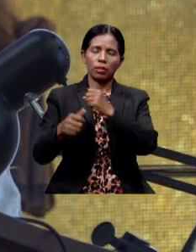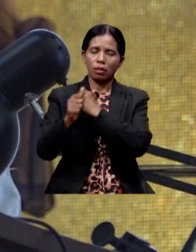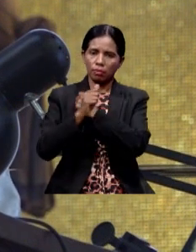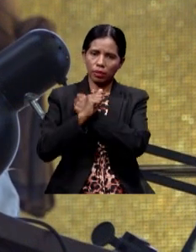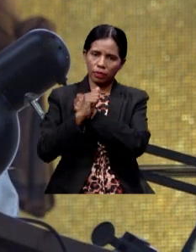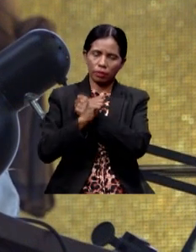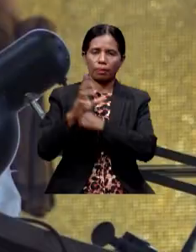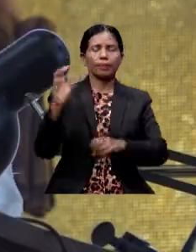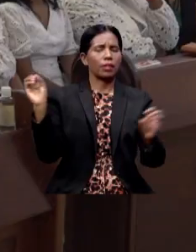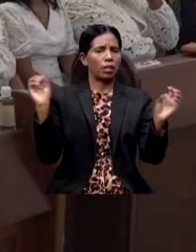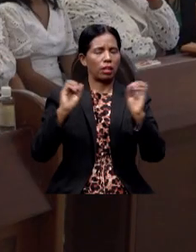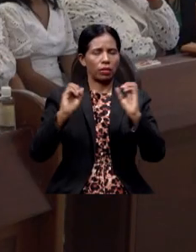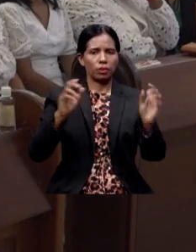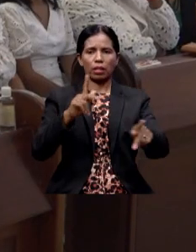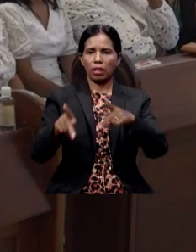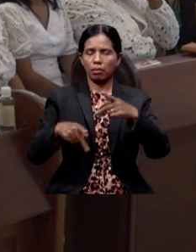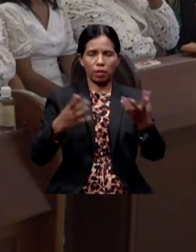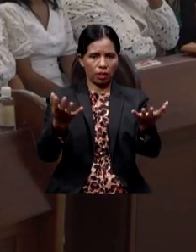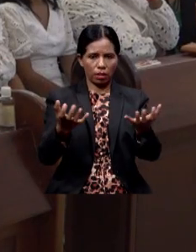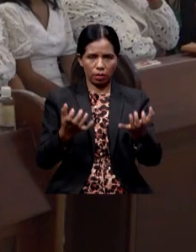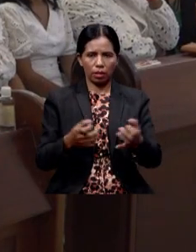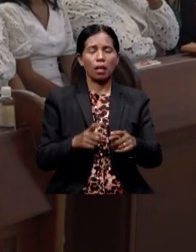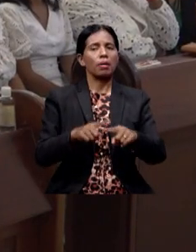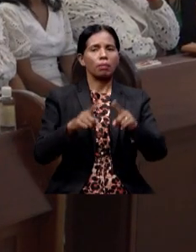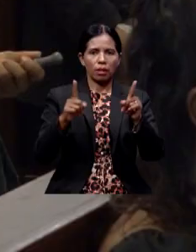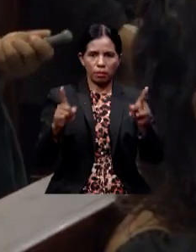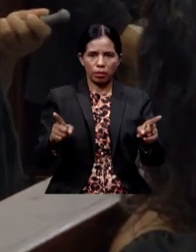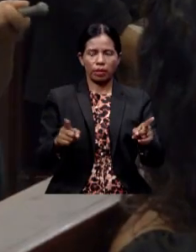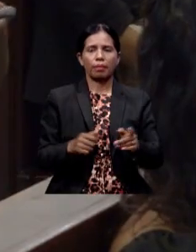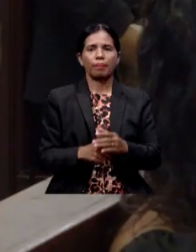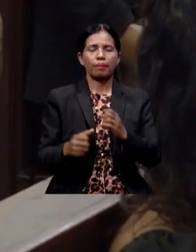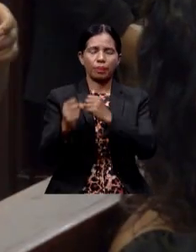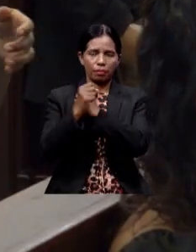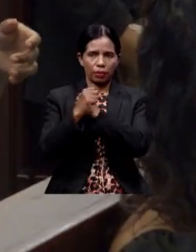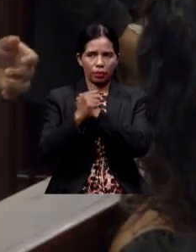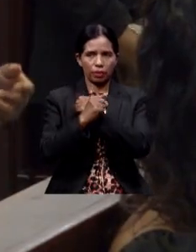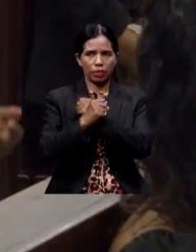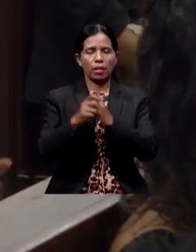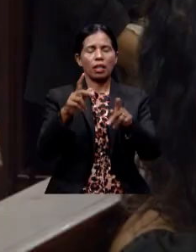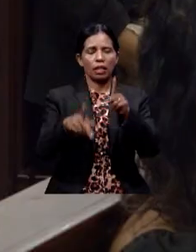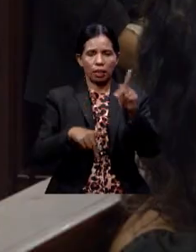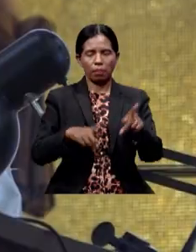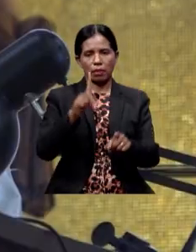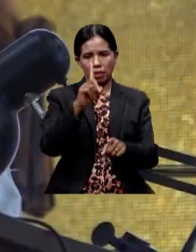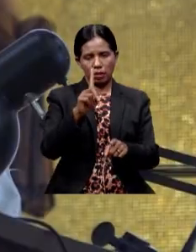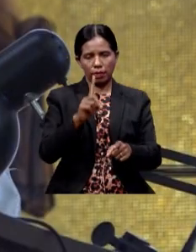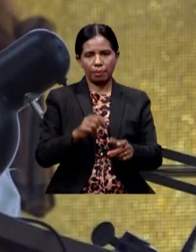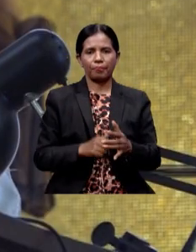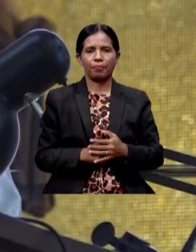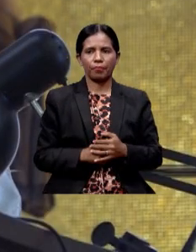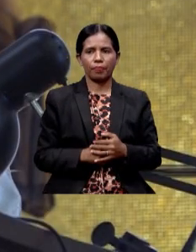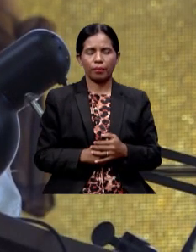laos iniciativa ita ema ninian. Mai be Páscoa, pessoa ida.